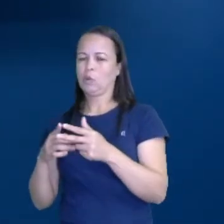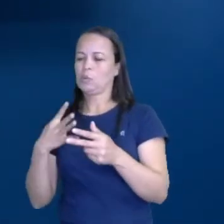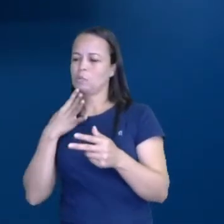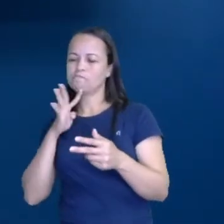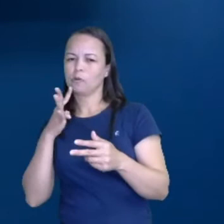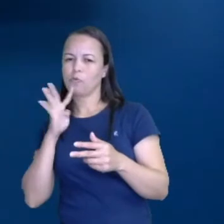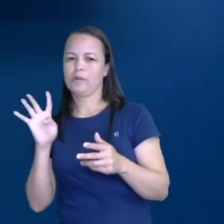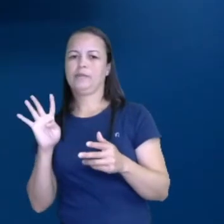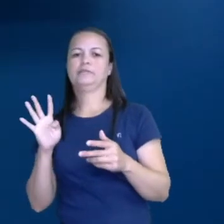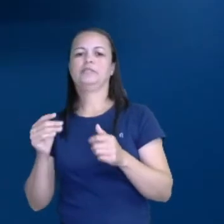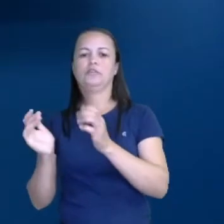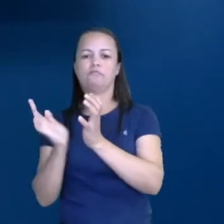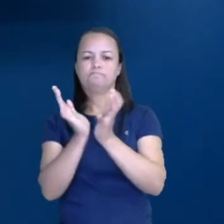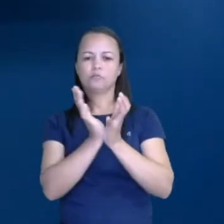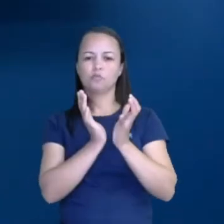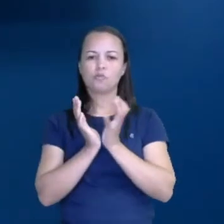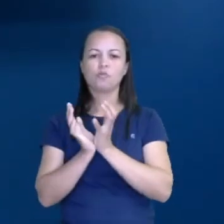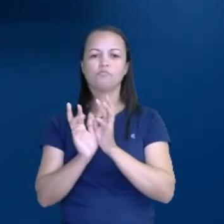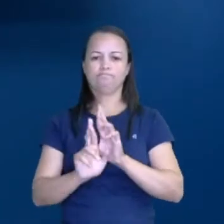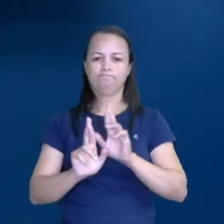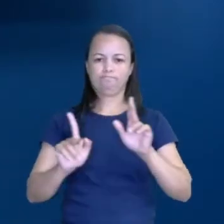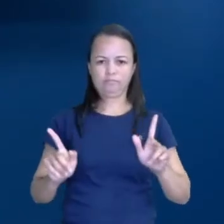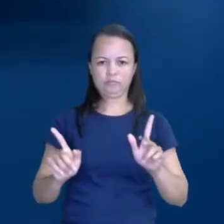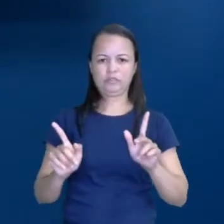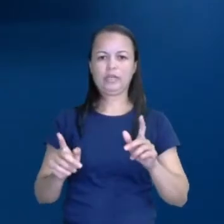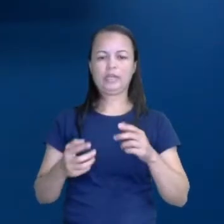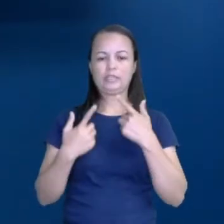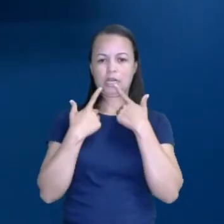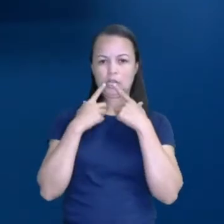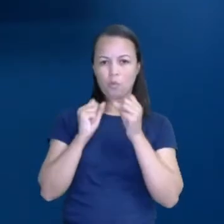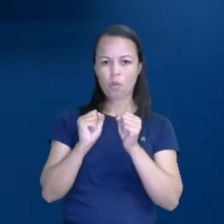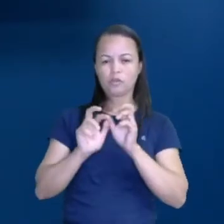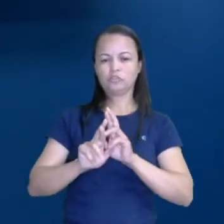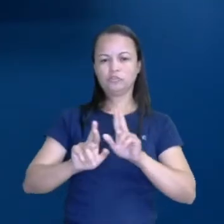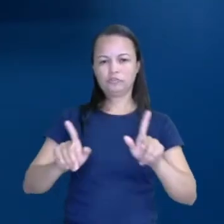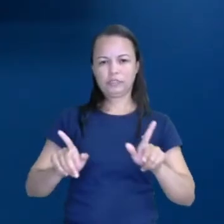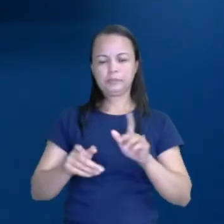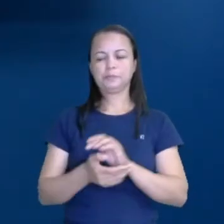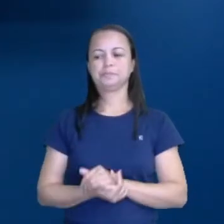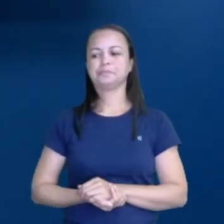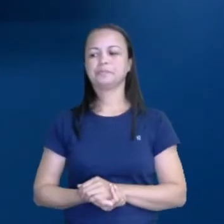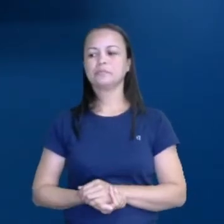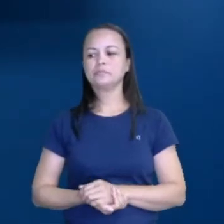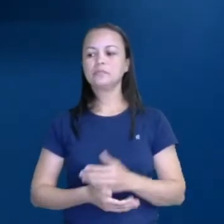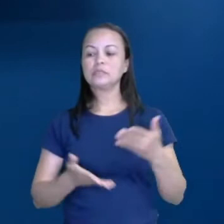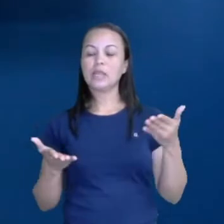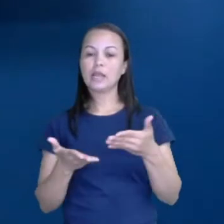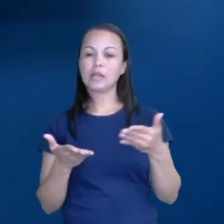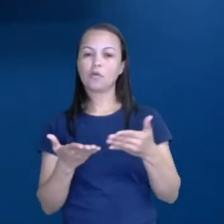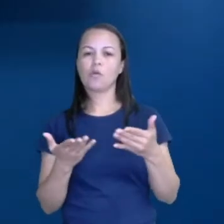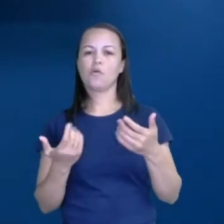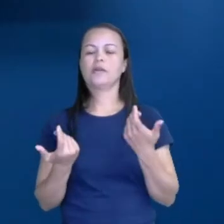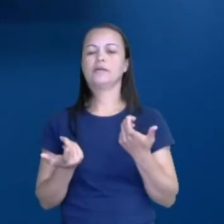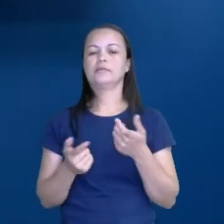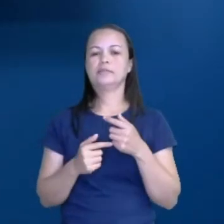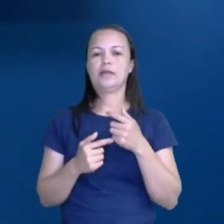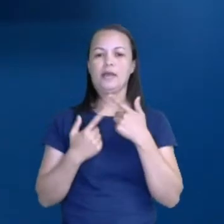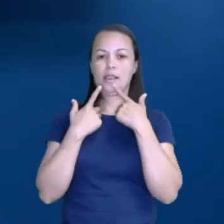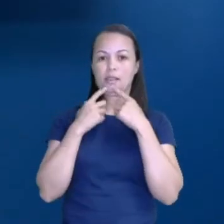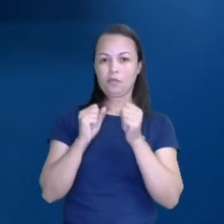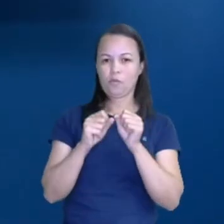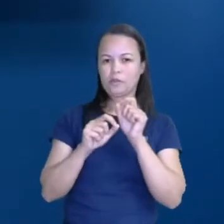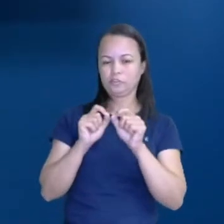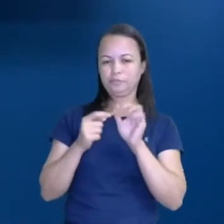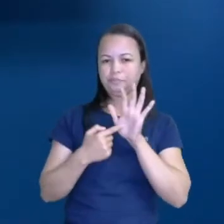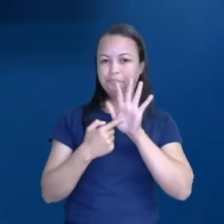ter uma linguagem diferente, tá certo? Agora, vê só. Essa linguagem aqui é dos adolescentes.